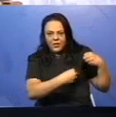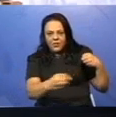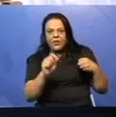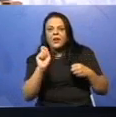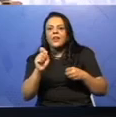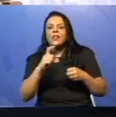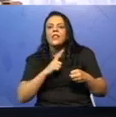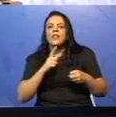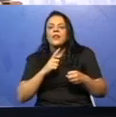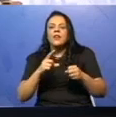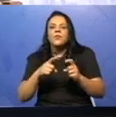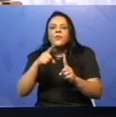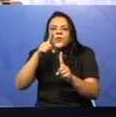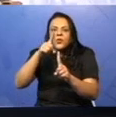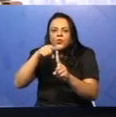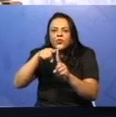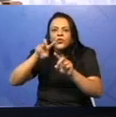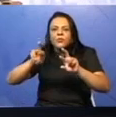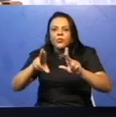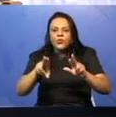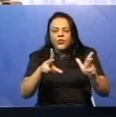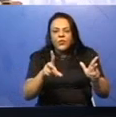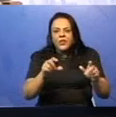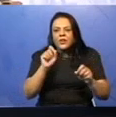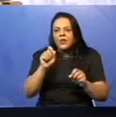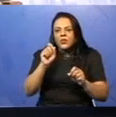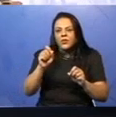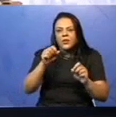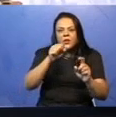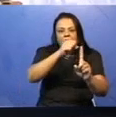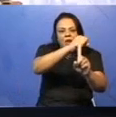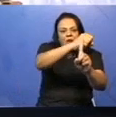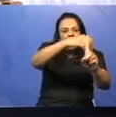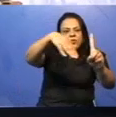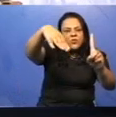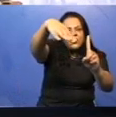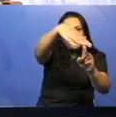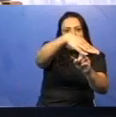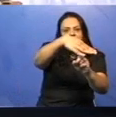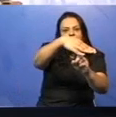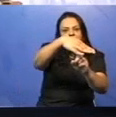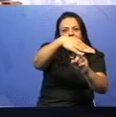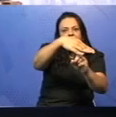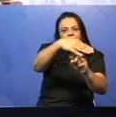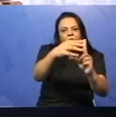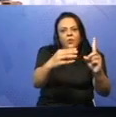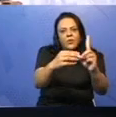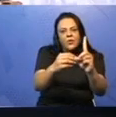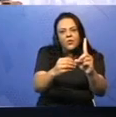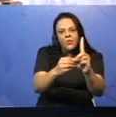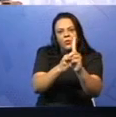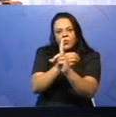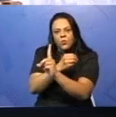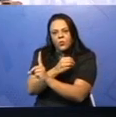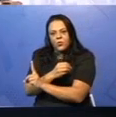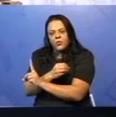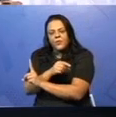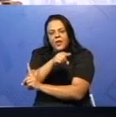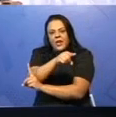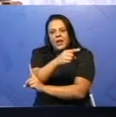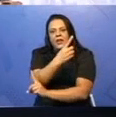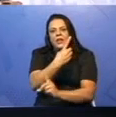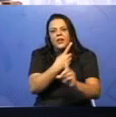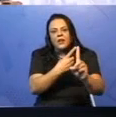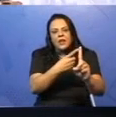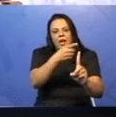caso, foi um isolamento geográfico. Uma ficou lá na região norte-nordeste, outra ficou para cá. E esse isolamento permitiu o acúmulo